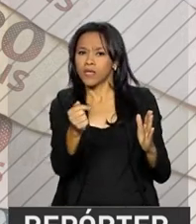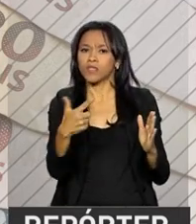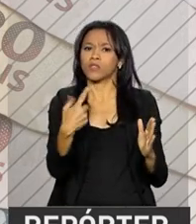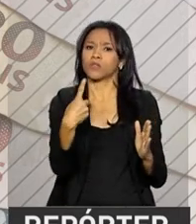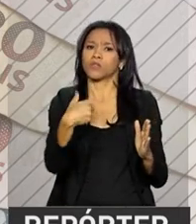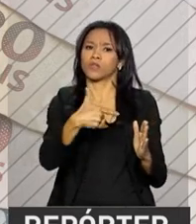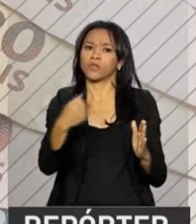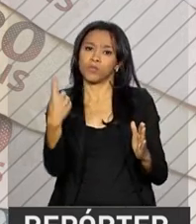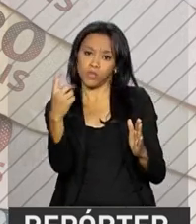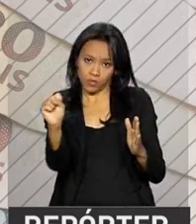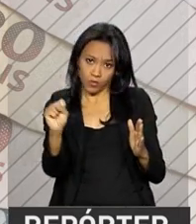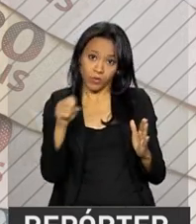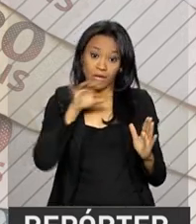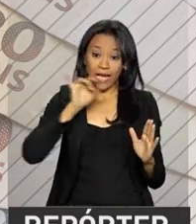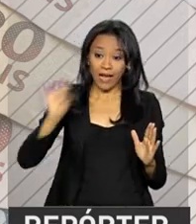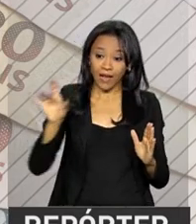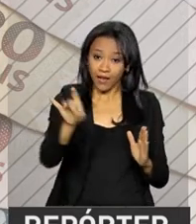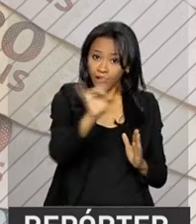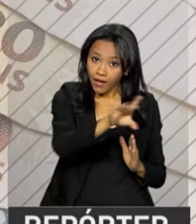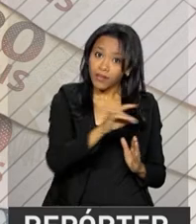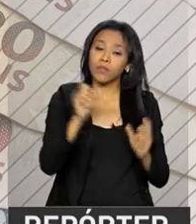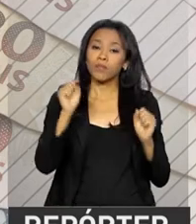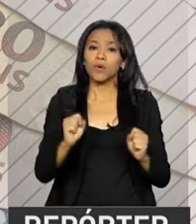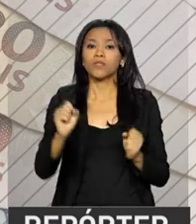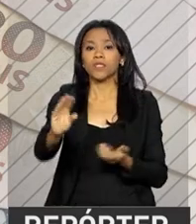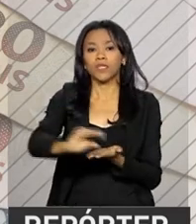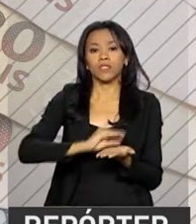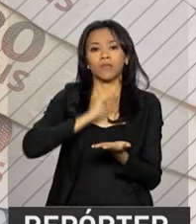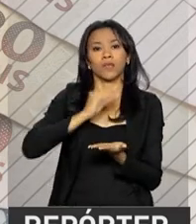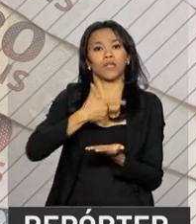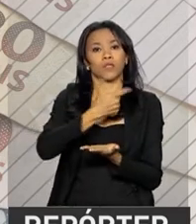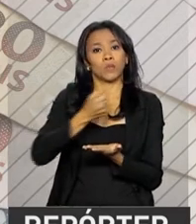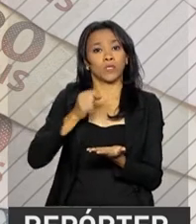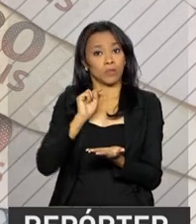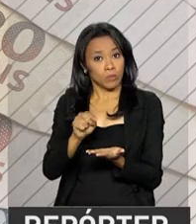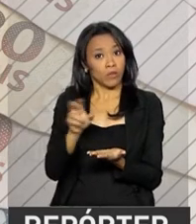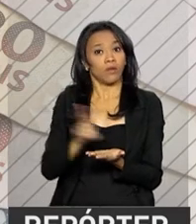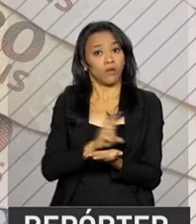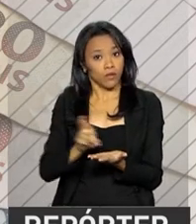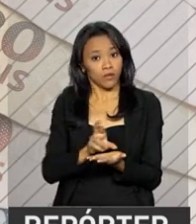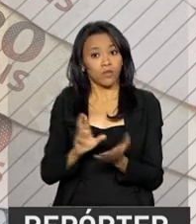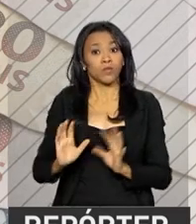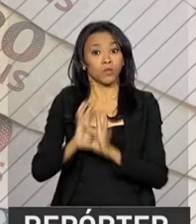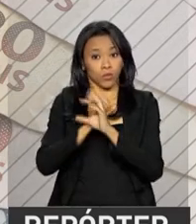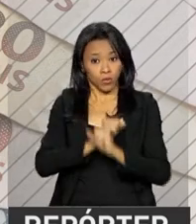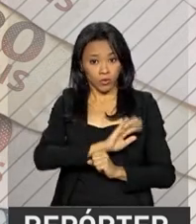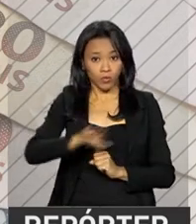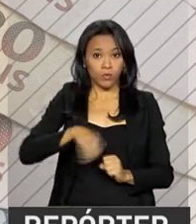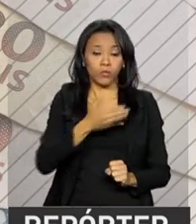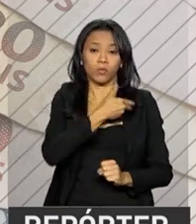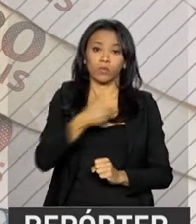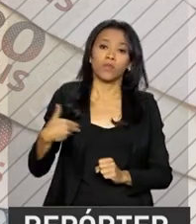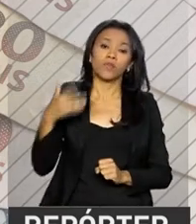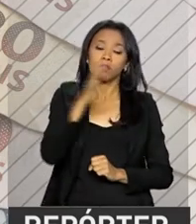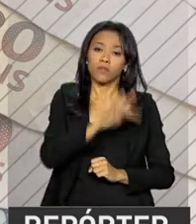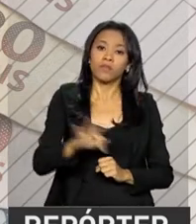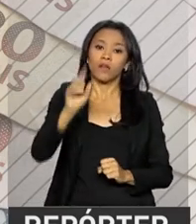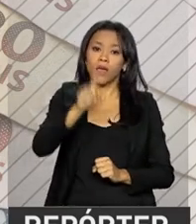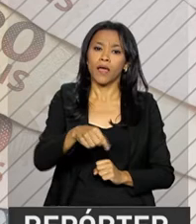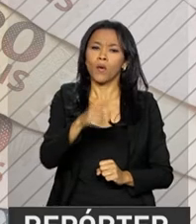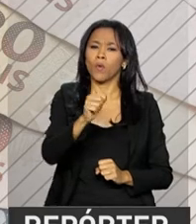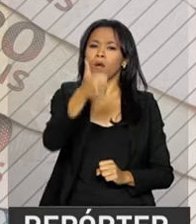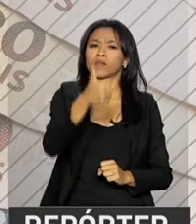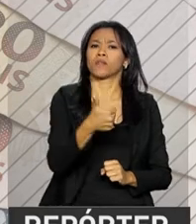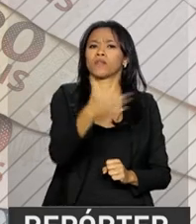2018 cada um poderá receber até 200 mil reais o investimento total do governo federal é de quase 10 milhões